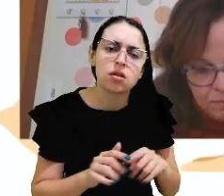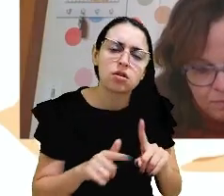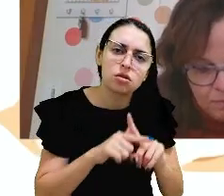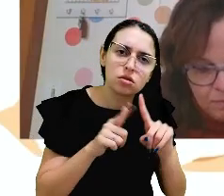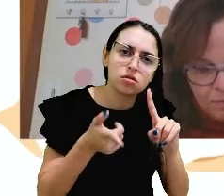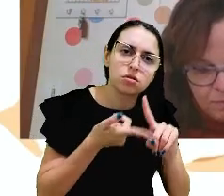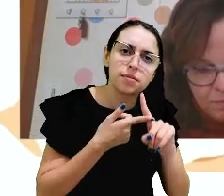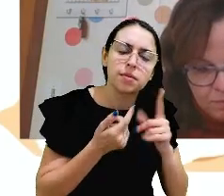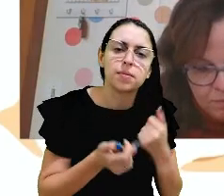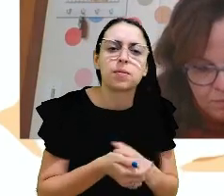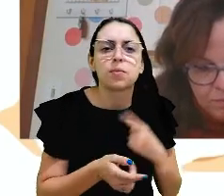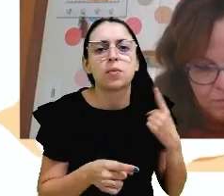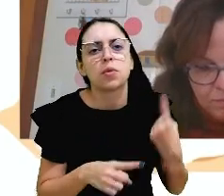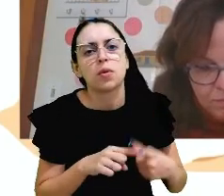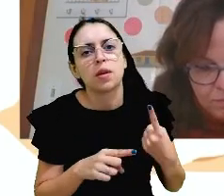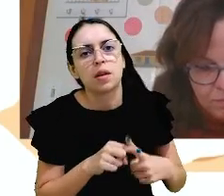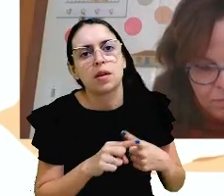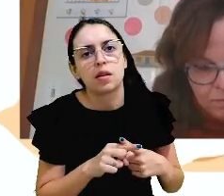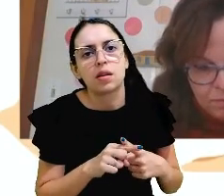gestantes, porque as gestantes estão